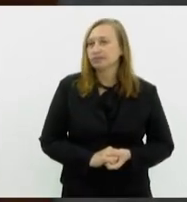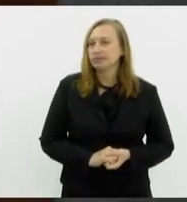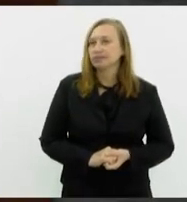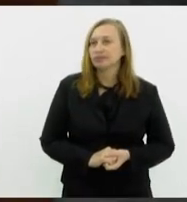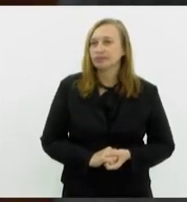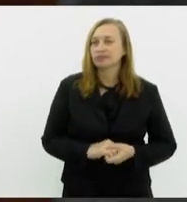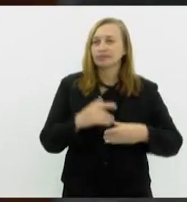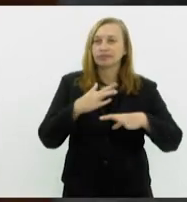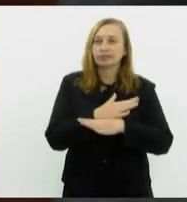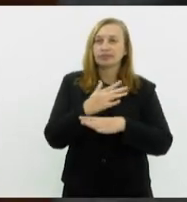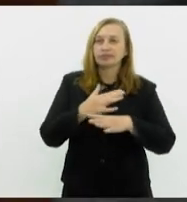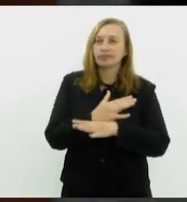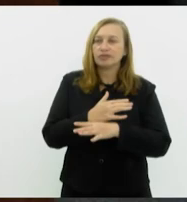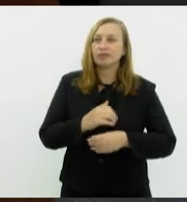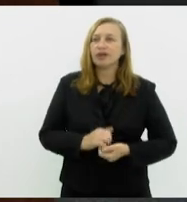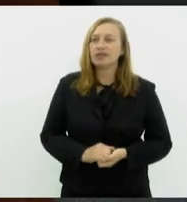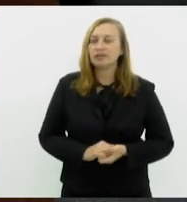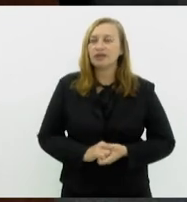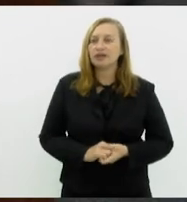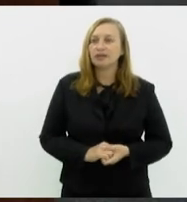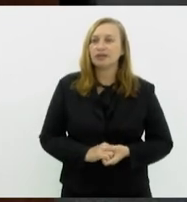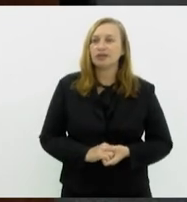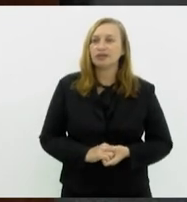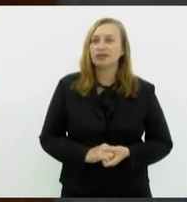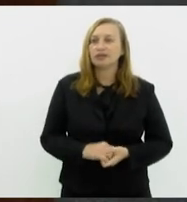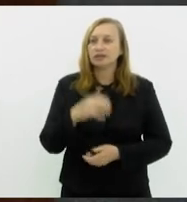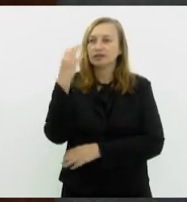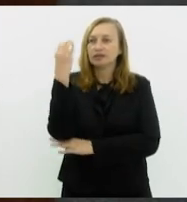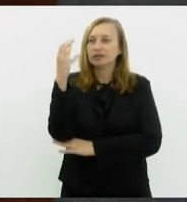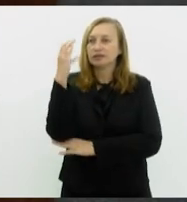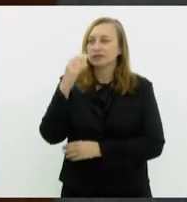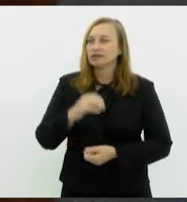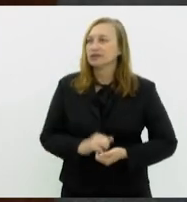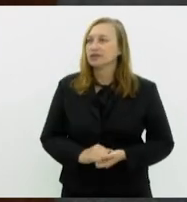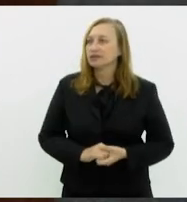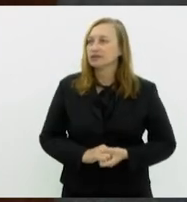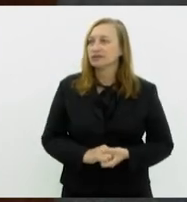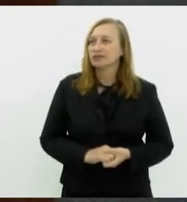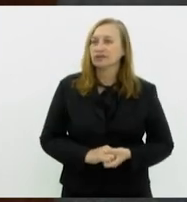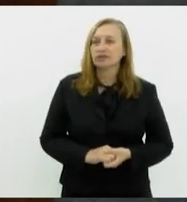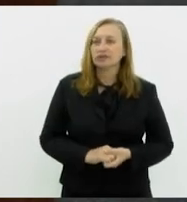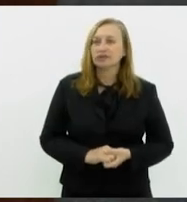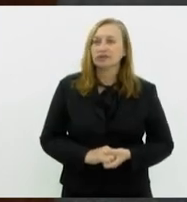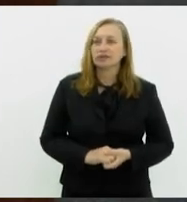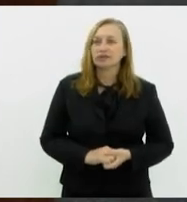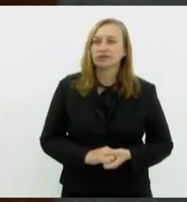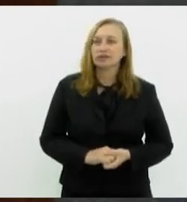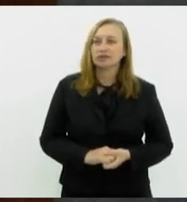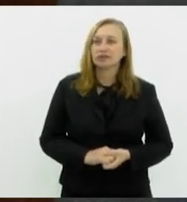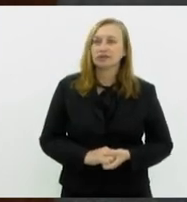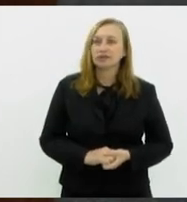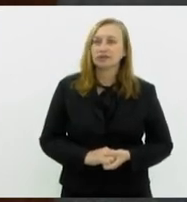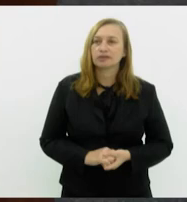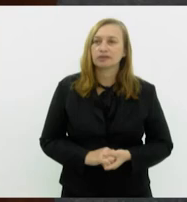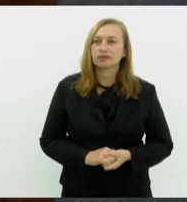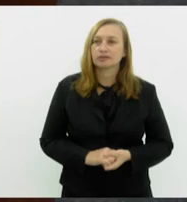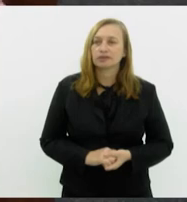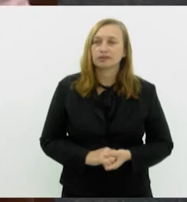na cidade de Niterói, dar boas-vindas aqui à Casa Legislativa. Foi minha colega lá durante uma legislatura.